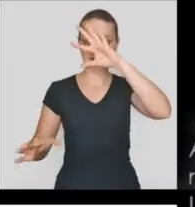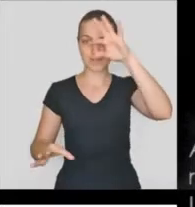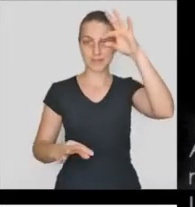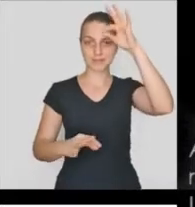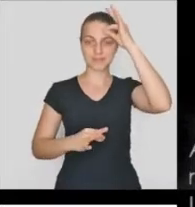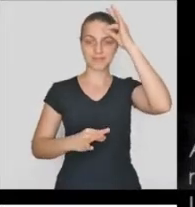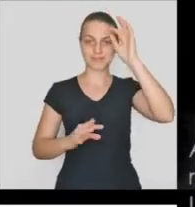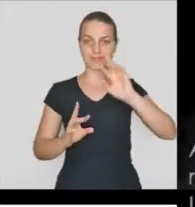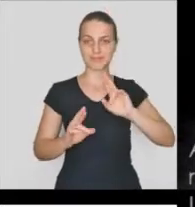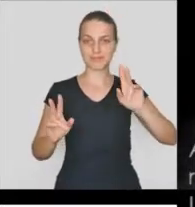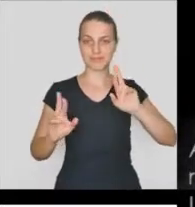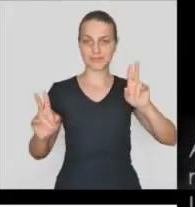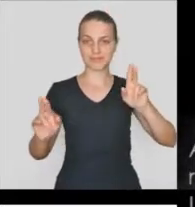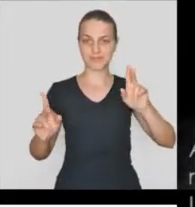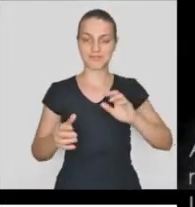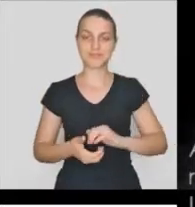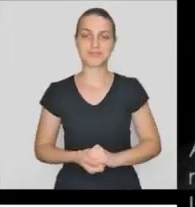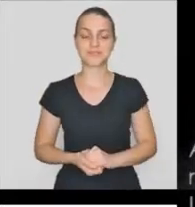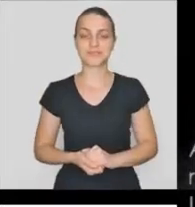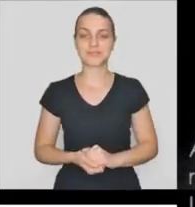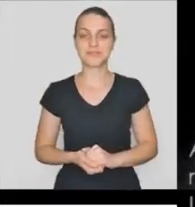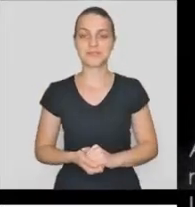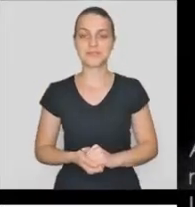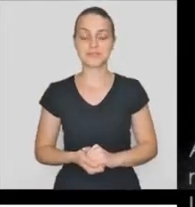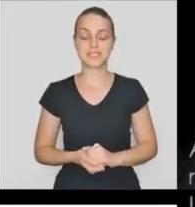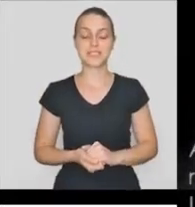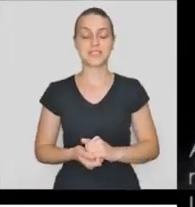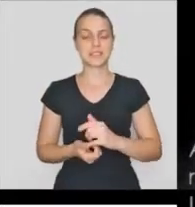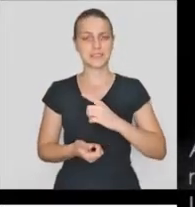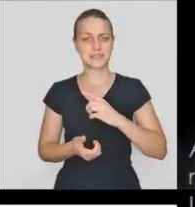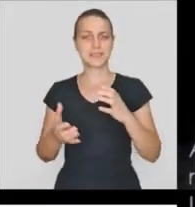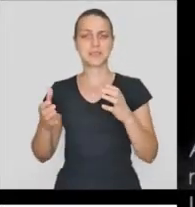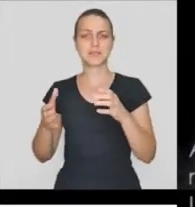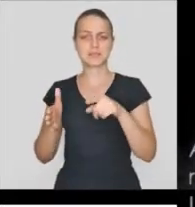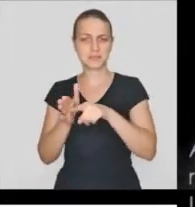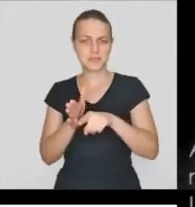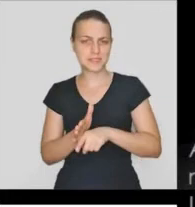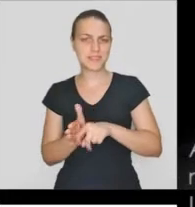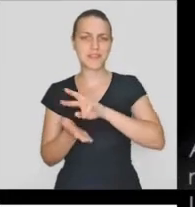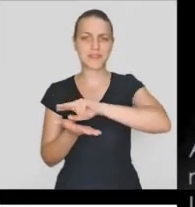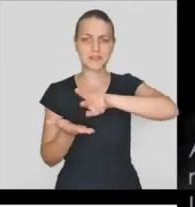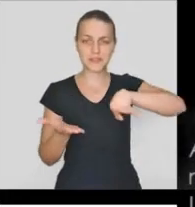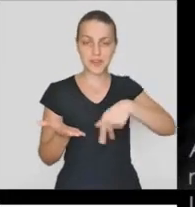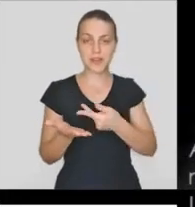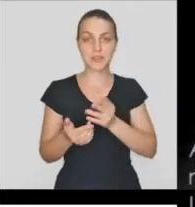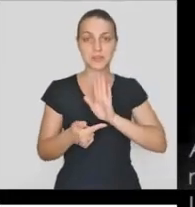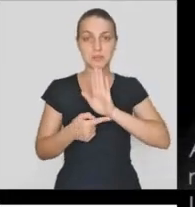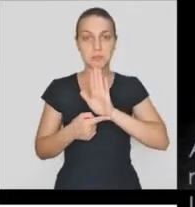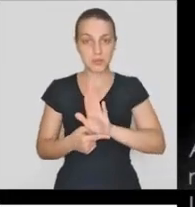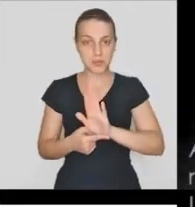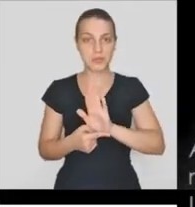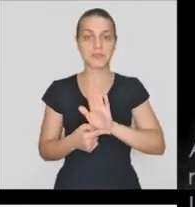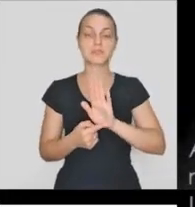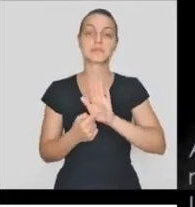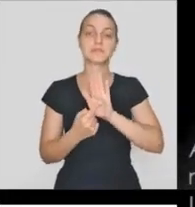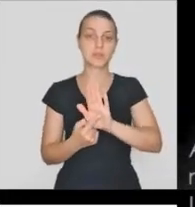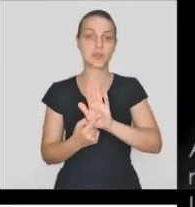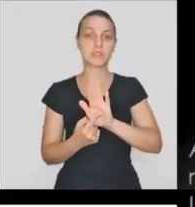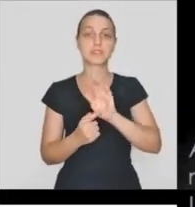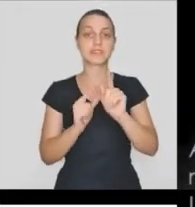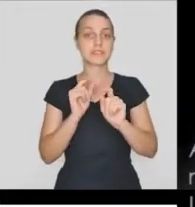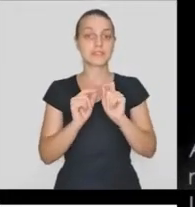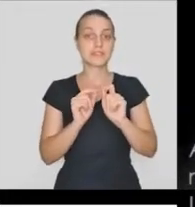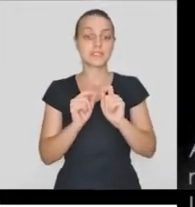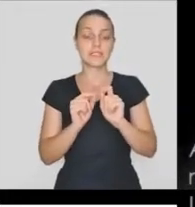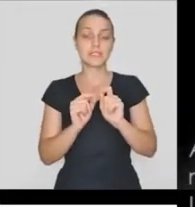Há uma série de pesquisas sobre os benefícios da arte e educação. Uma delas, talvez a mais ampla de